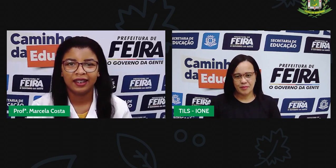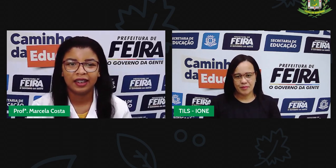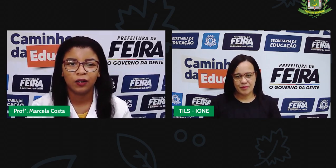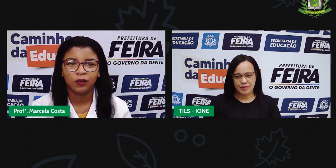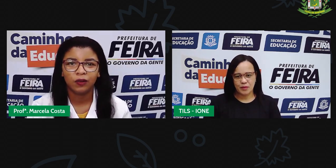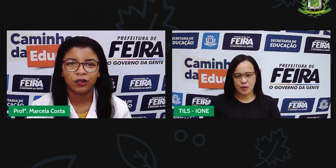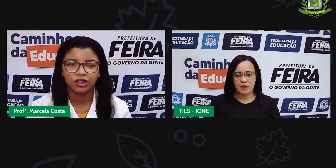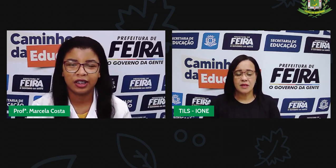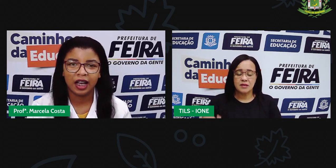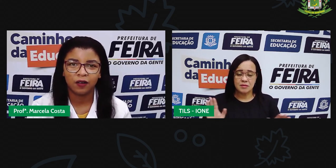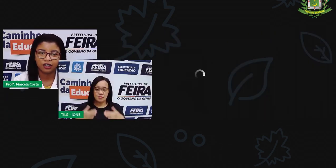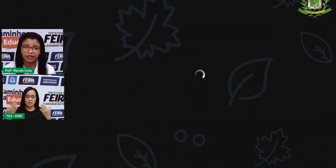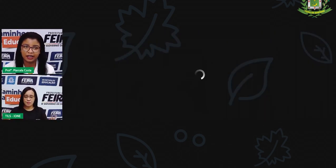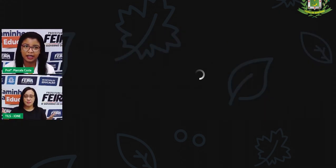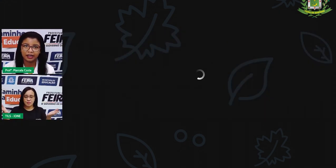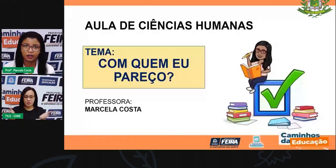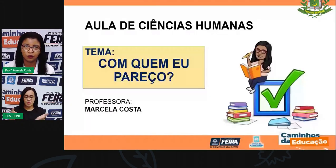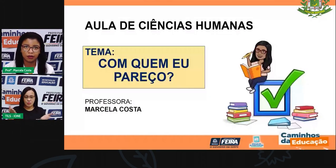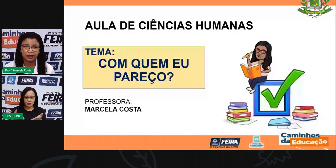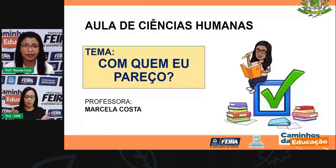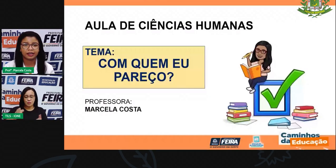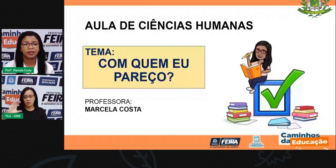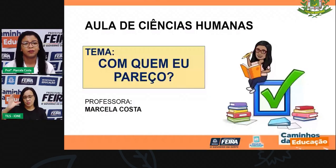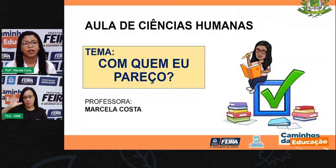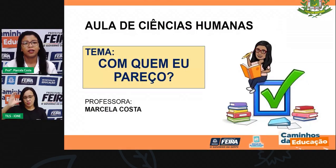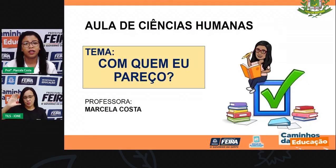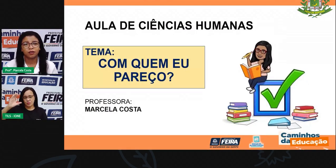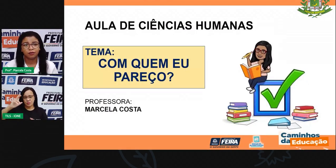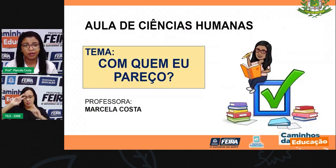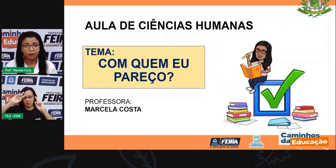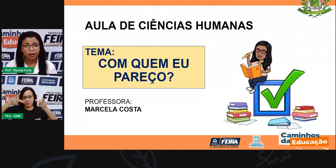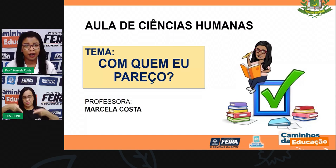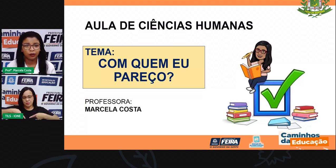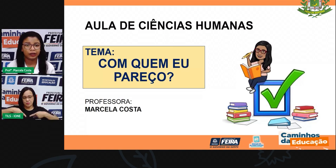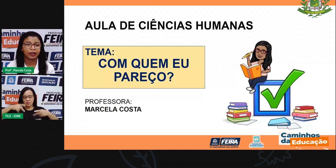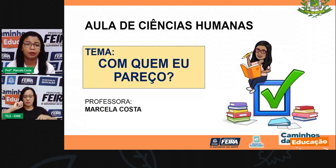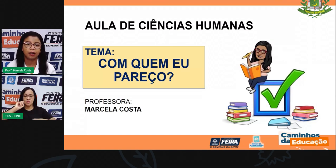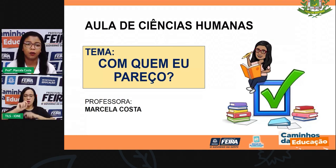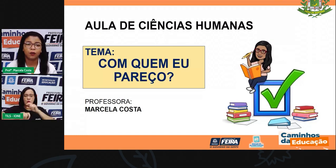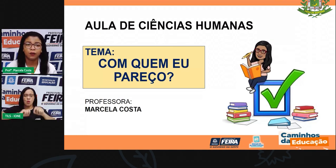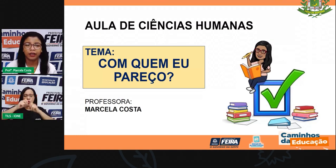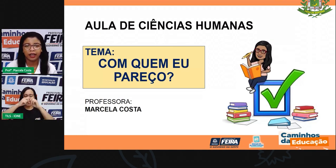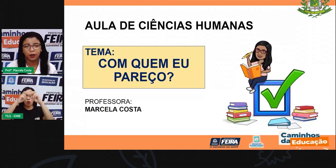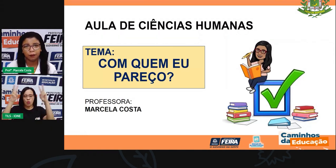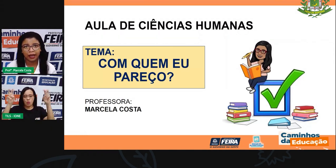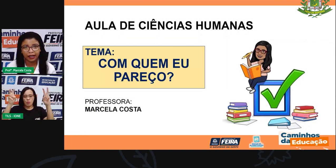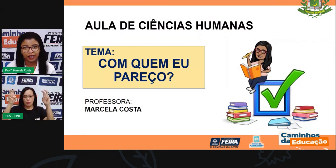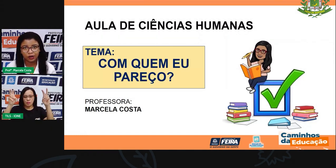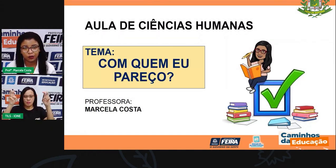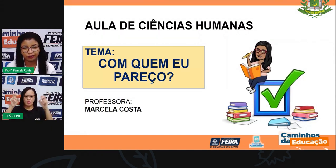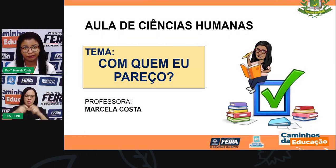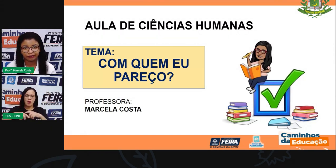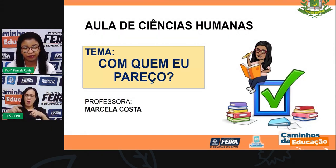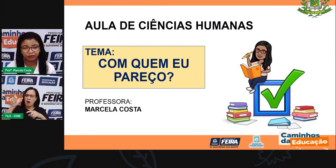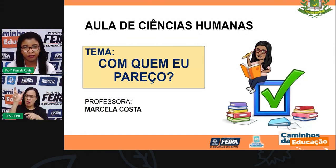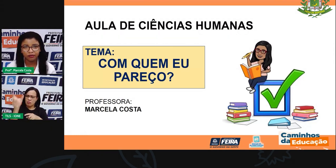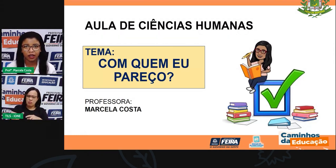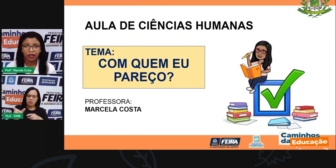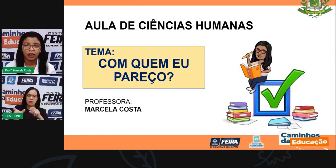Então, hoje, na aula de ciências humanas, nós vamos trabalhar o tema com quem eu pareço.